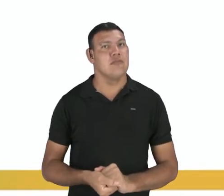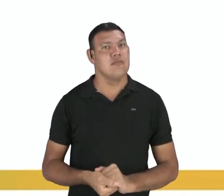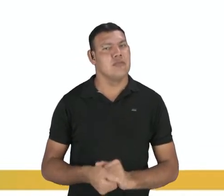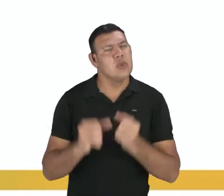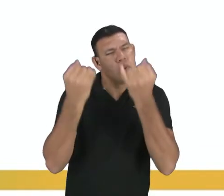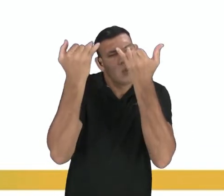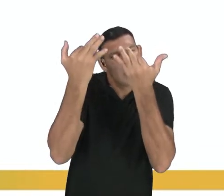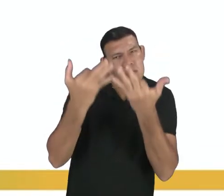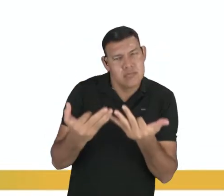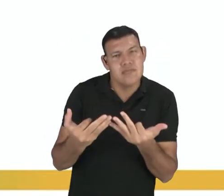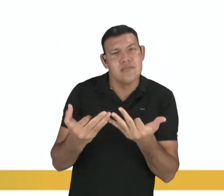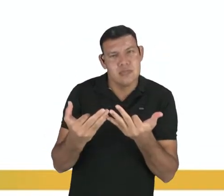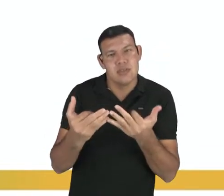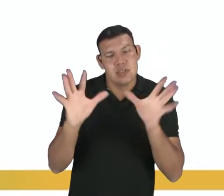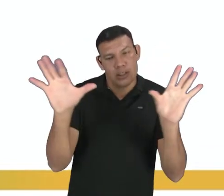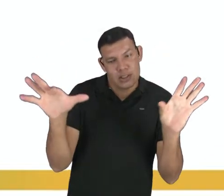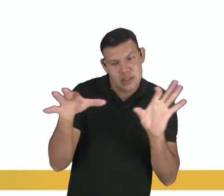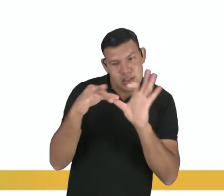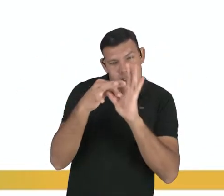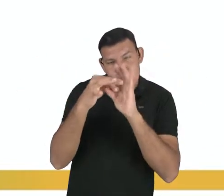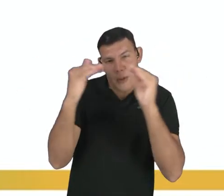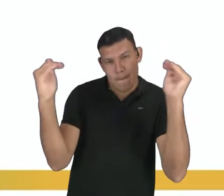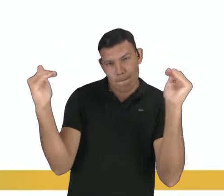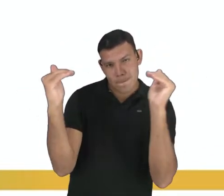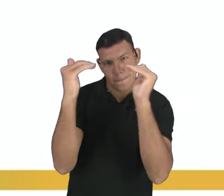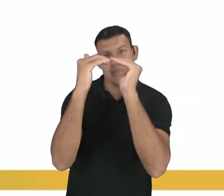eu expliquei para vocês essa ligaçãozinha.